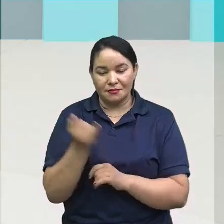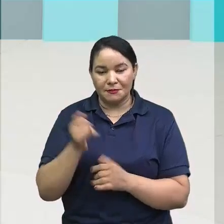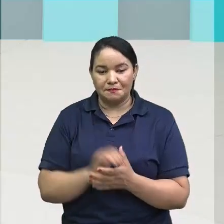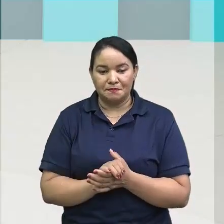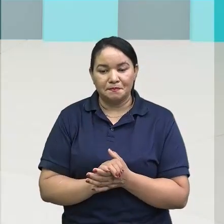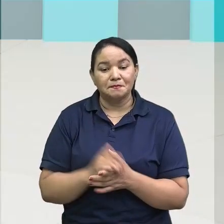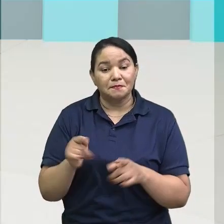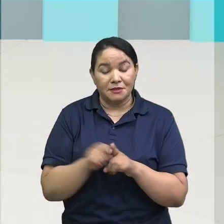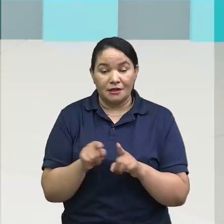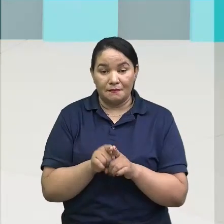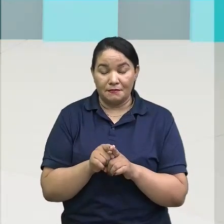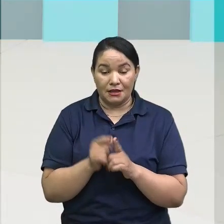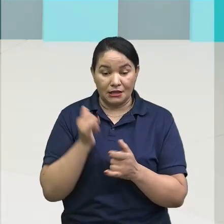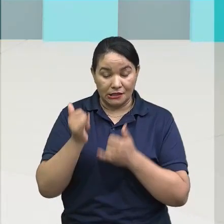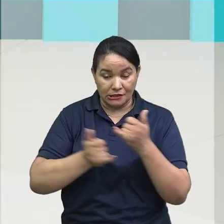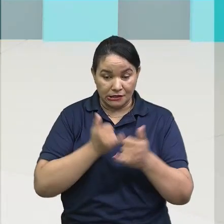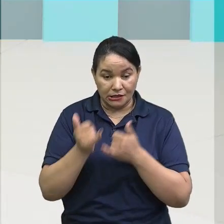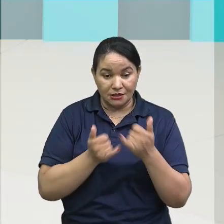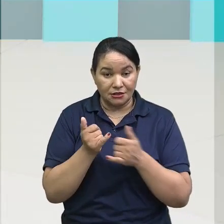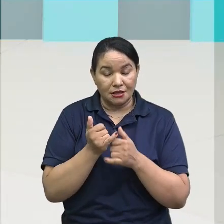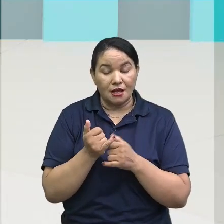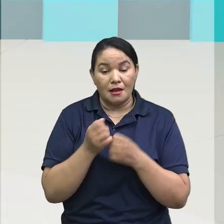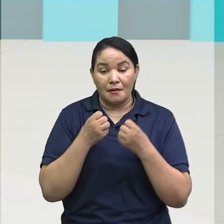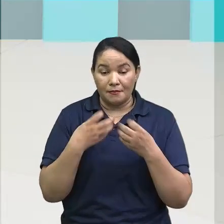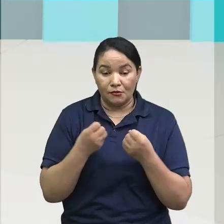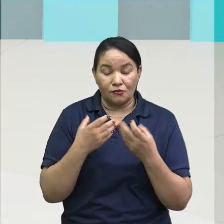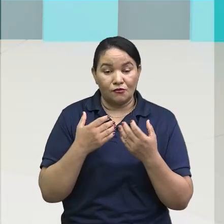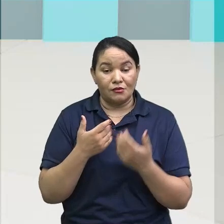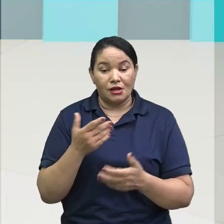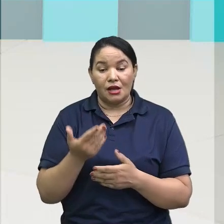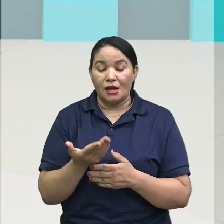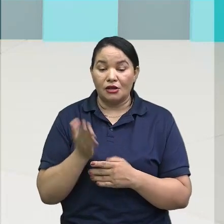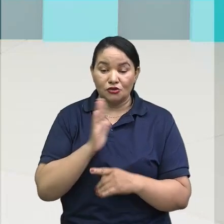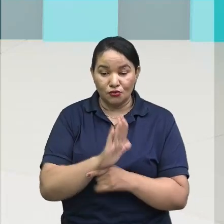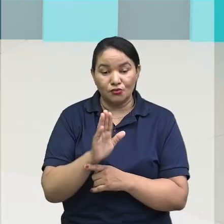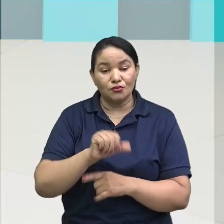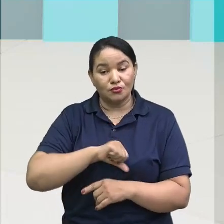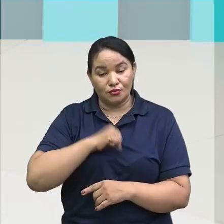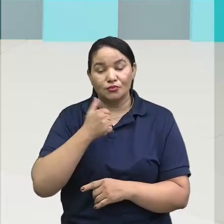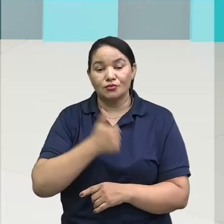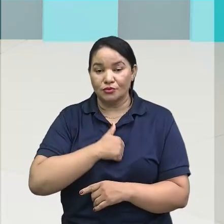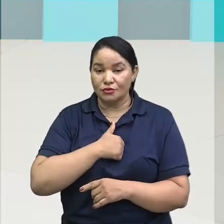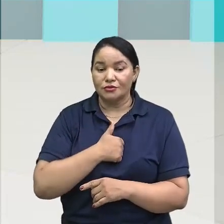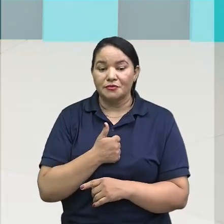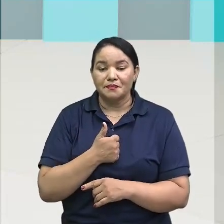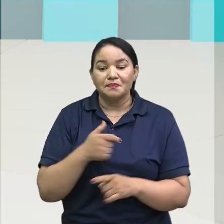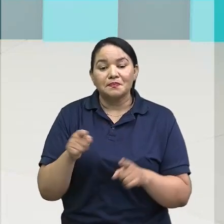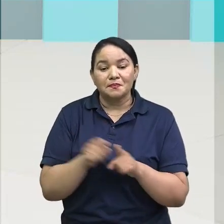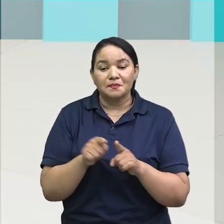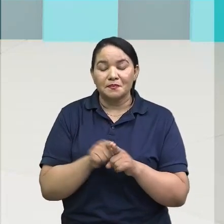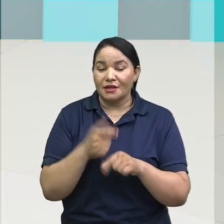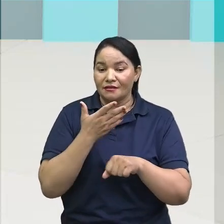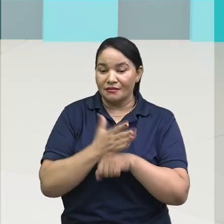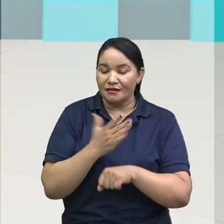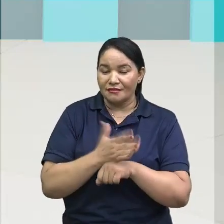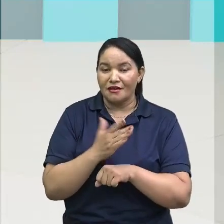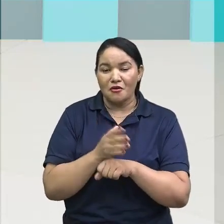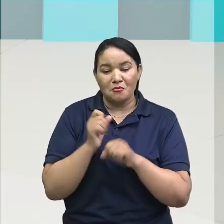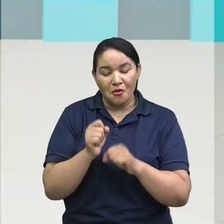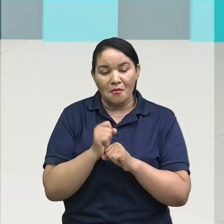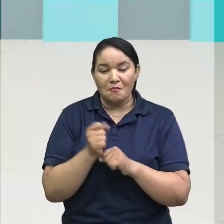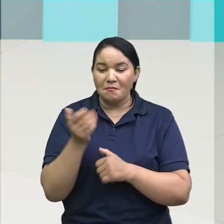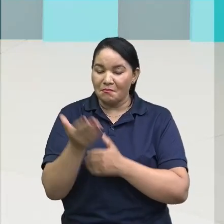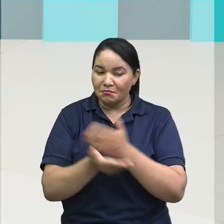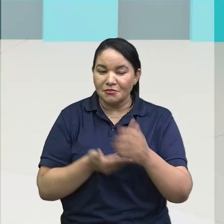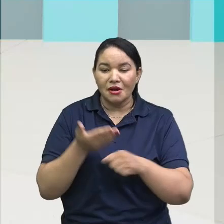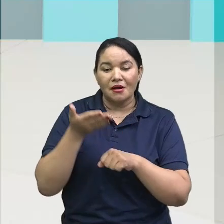sociais têm o poder de elevar essa autoestima da pessoa. E sua prática pode levar à